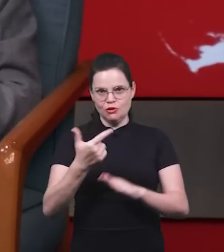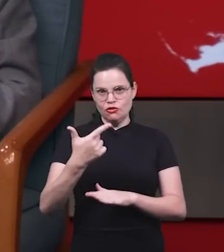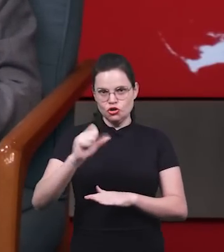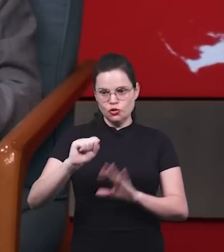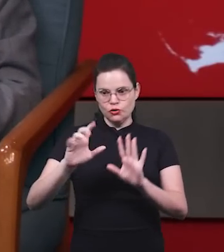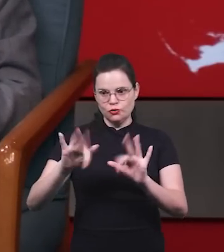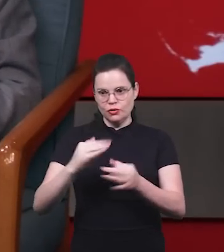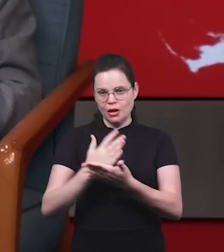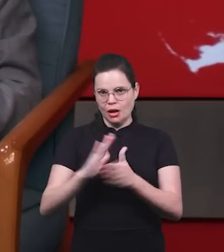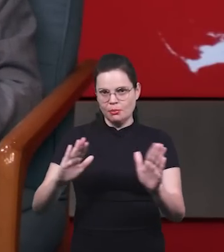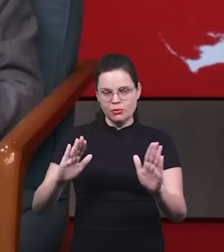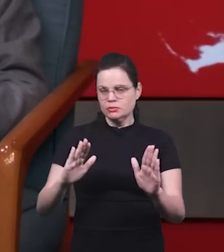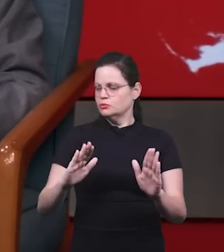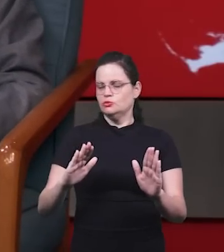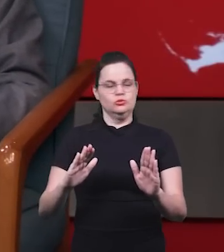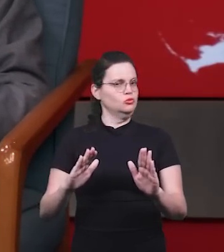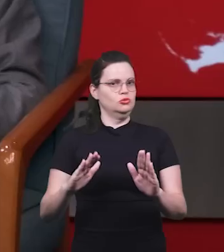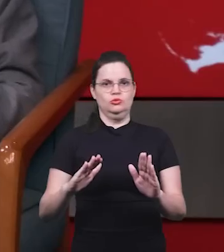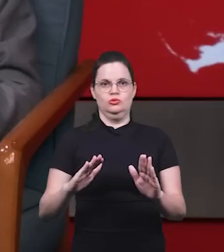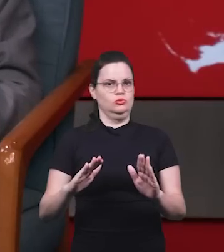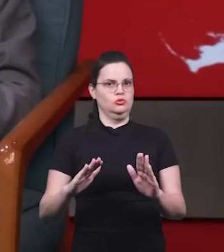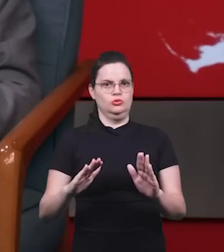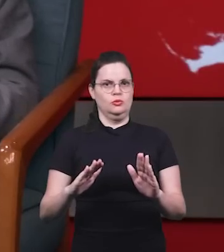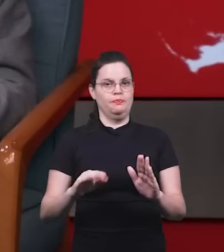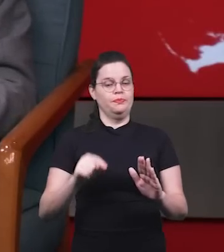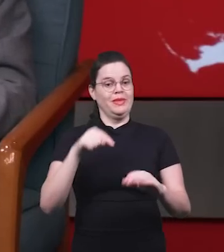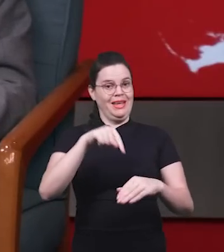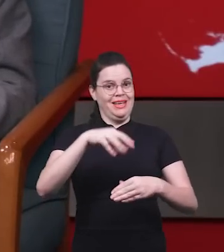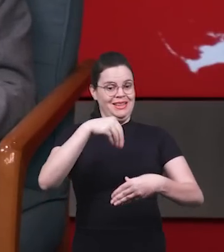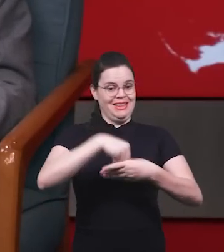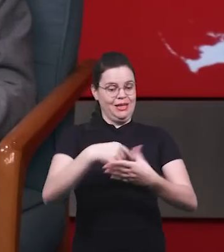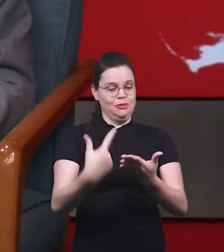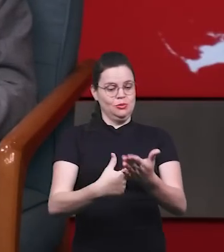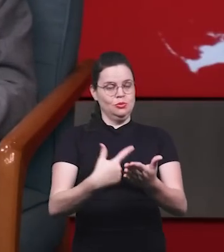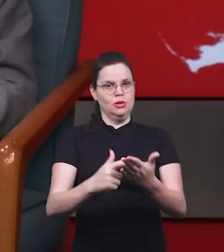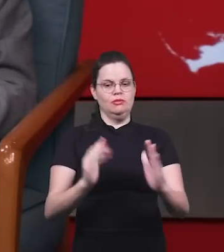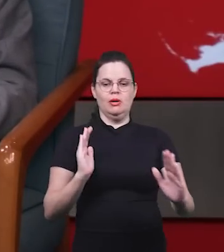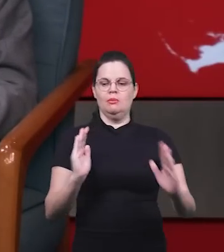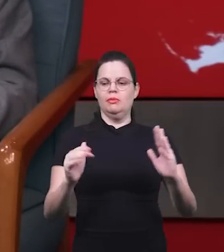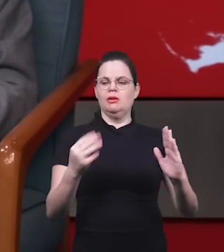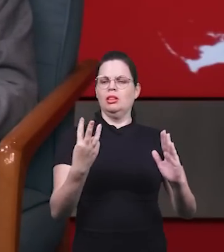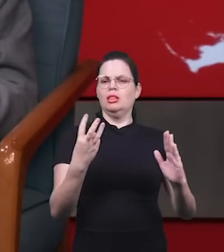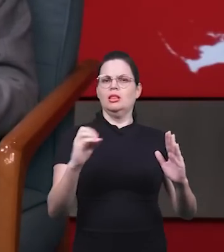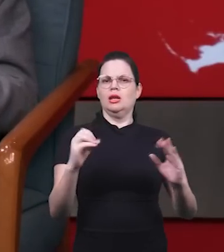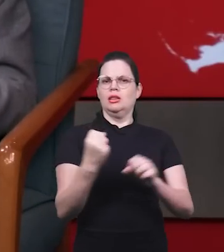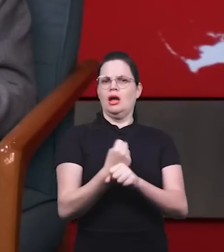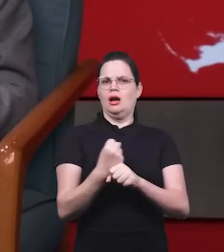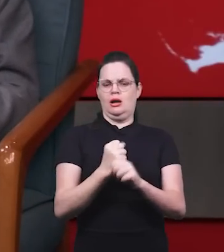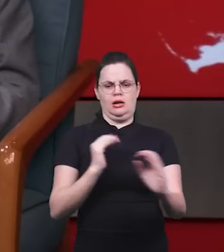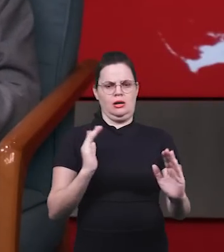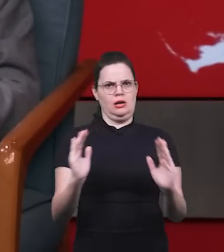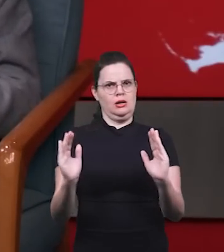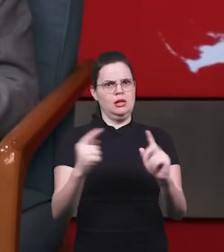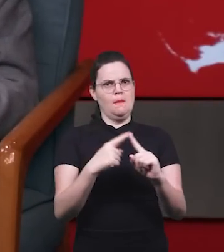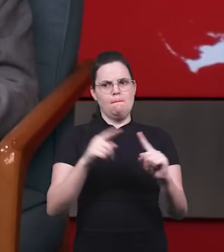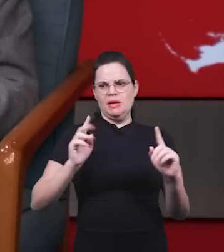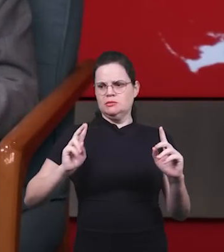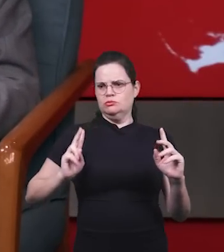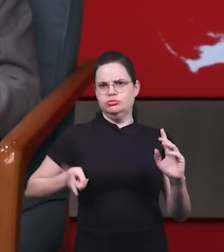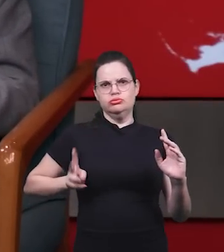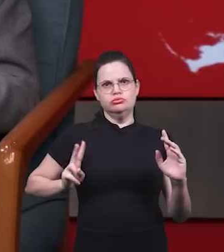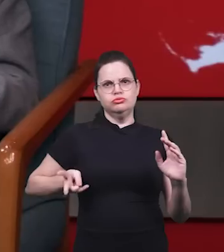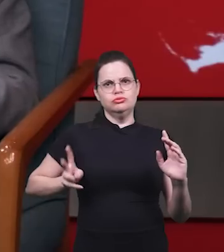Esse período que existe é uma descrição desses 30 anos, mas ali não se encerra o período, esse